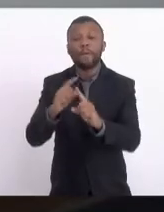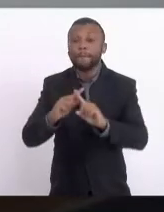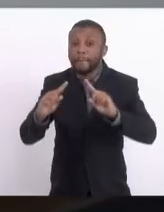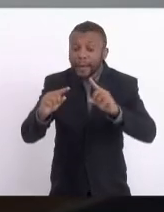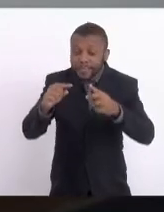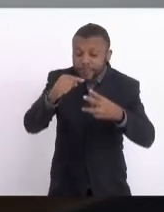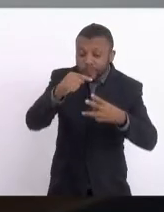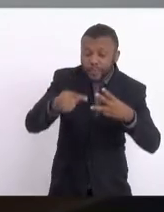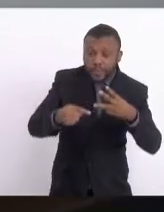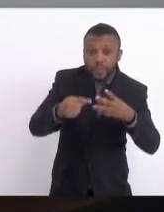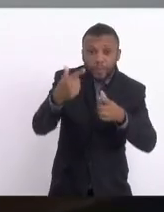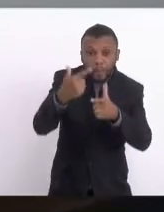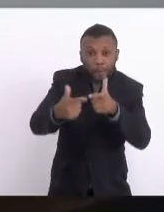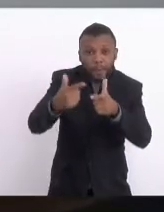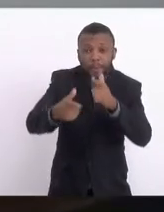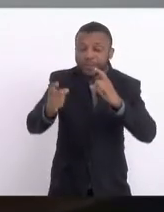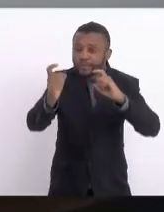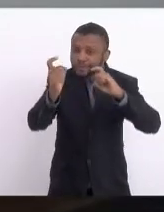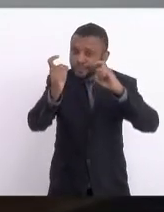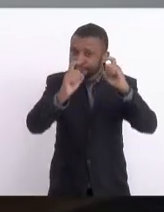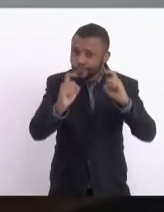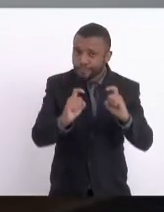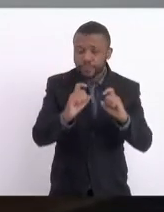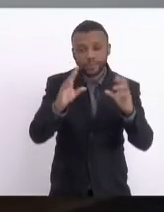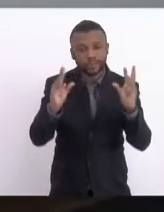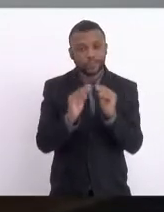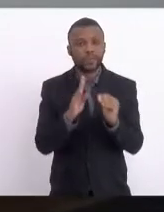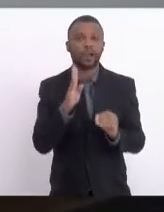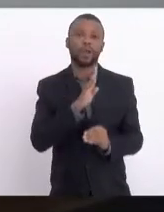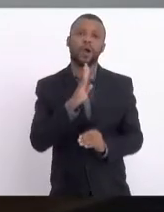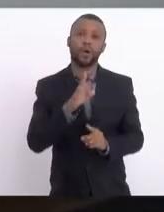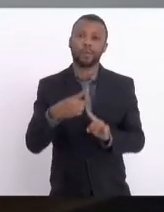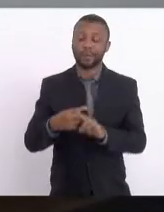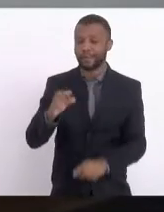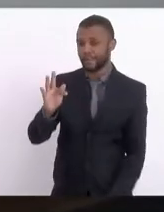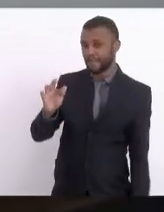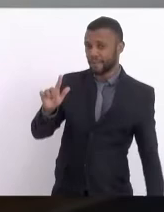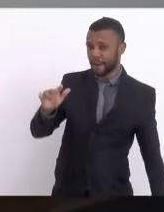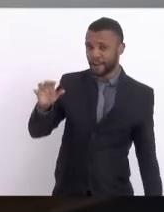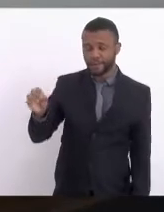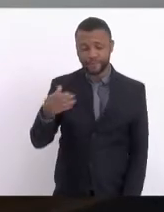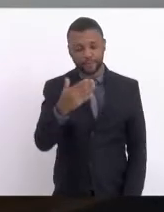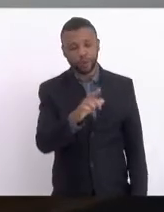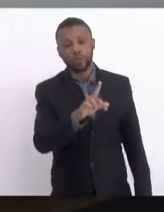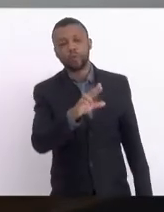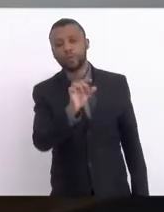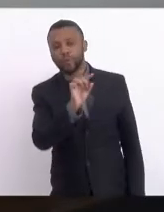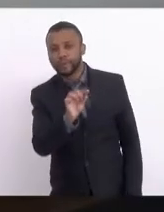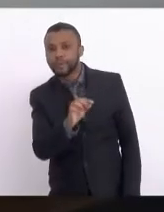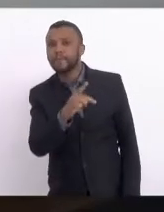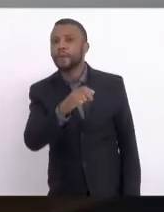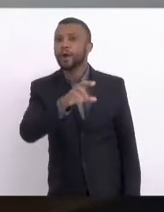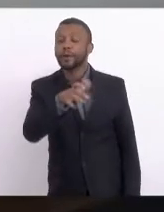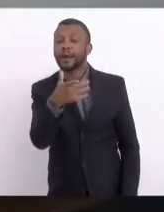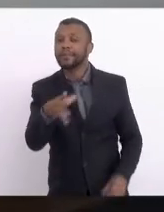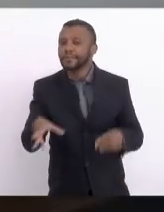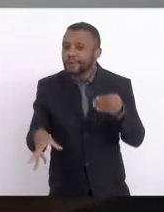estão em discussão, e eu não serei longo, porque o Flávio e o Luiz Paulo já as colocaram, quero apenas